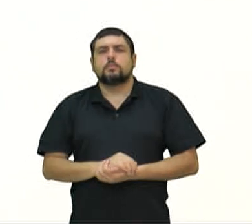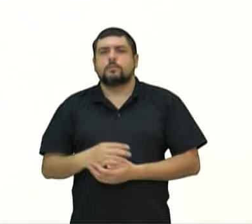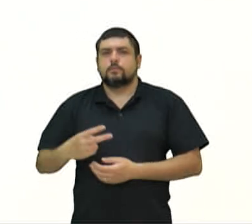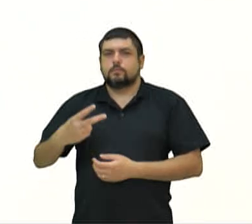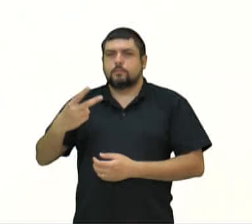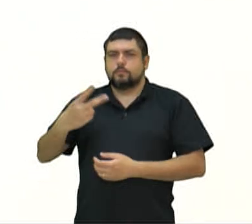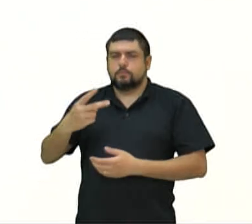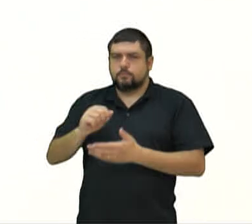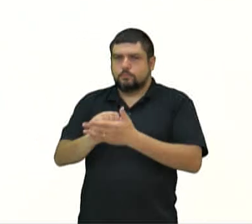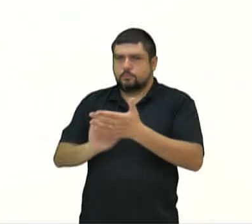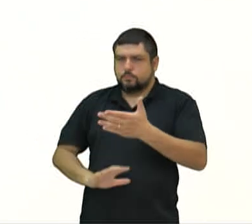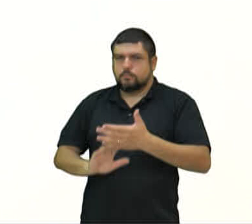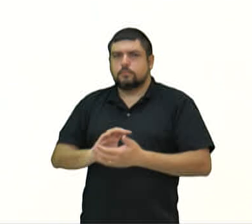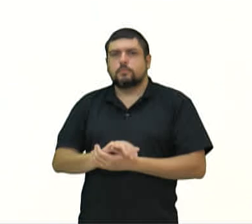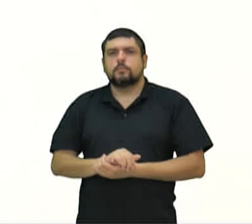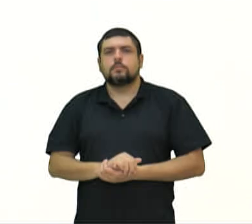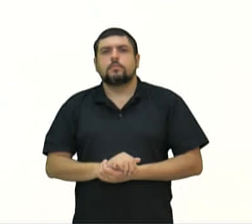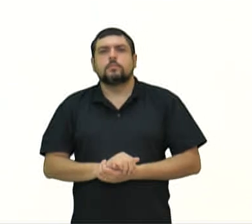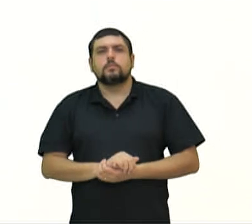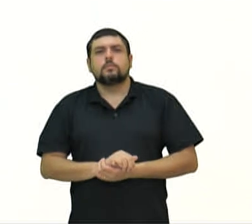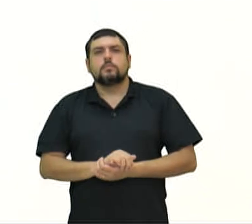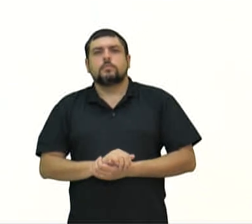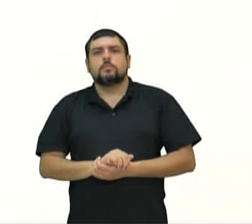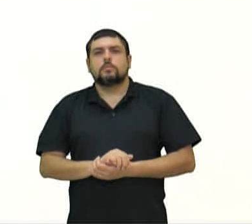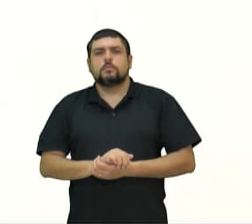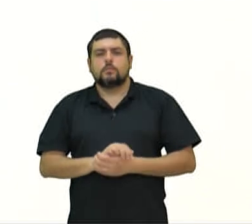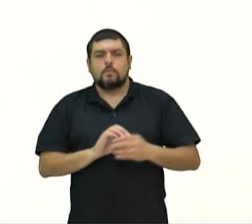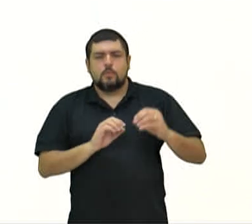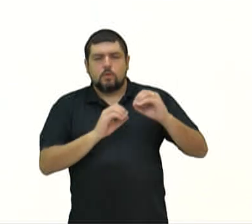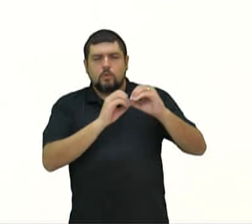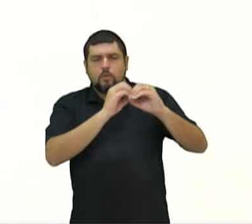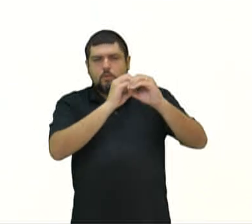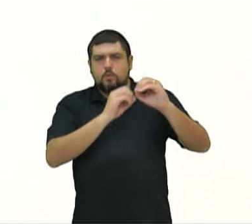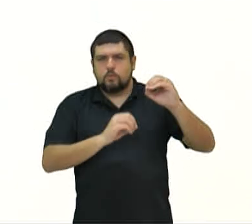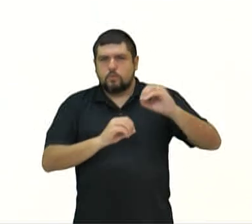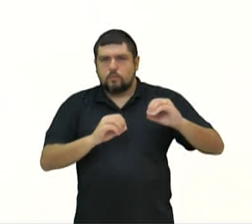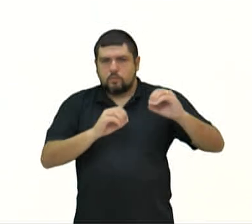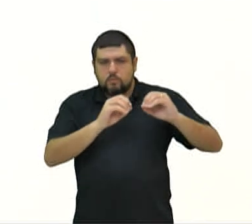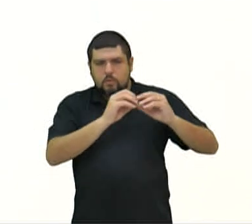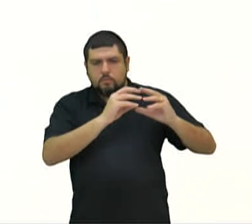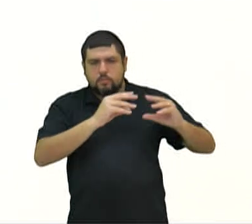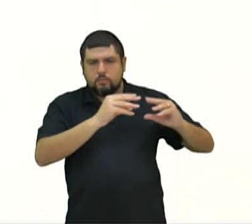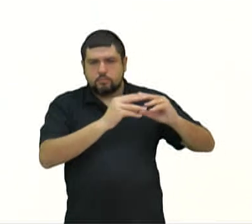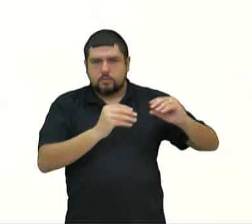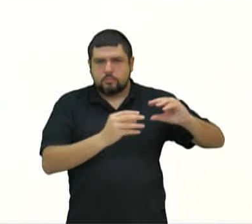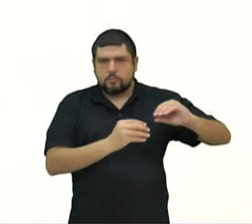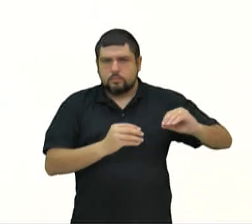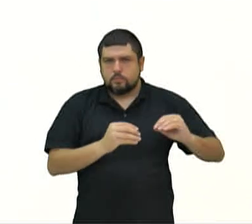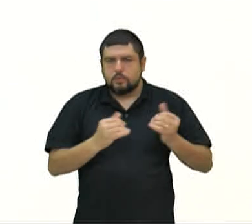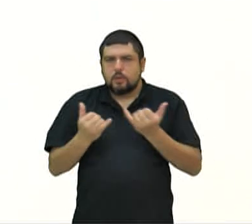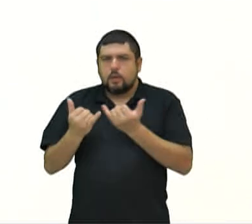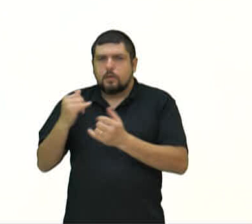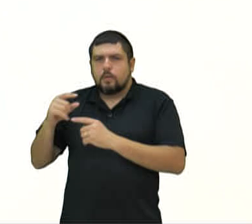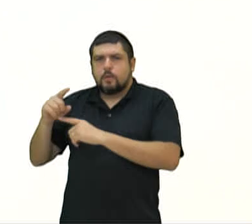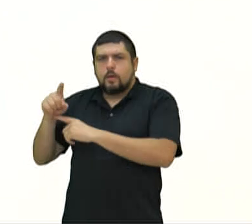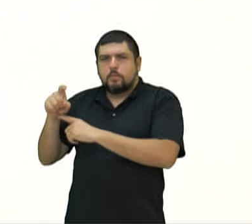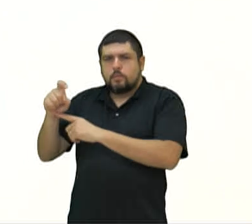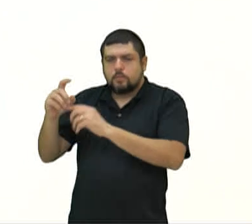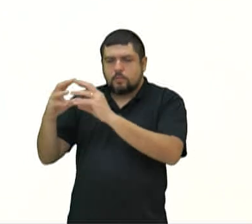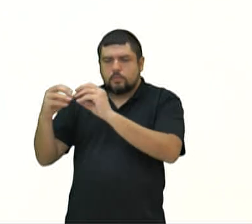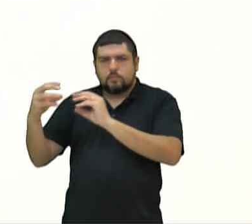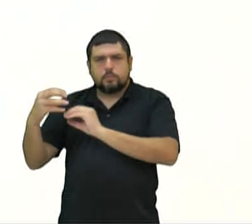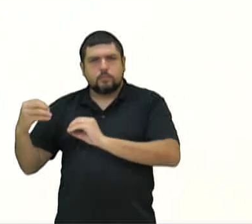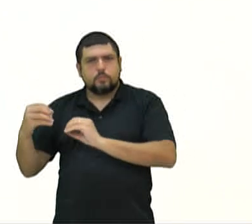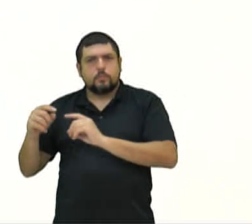quiz. A ovulogênese, em comparação com a espermatogênese, tem muitas coisas em comum, exceto uma